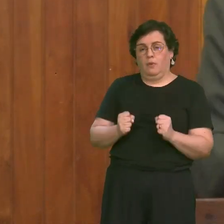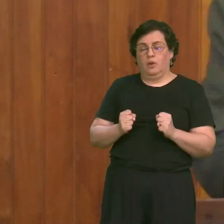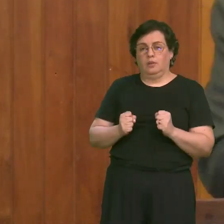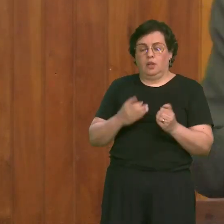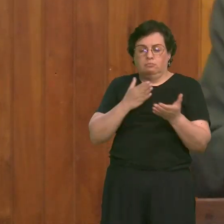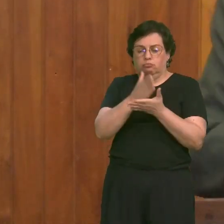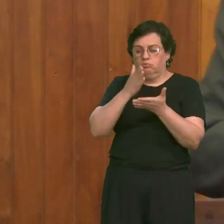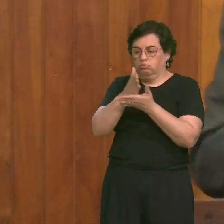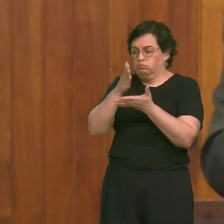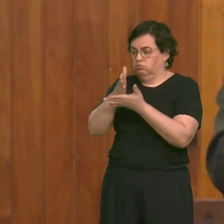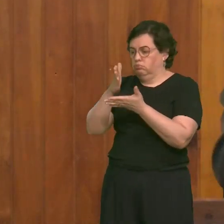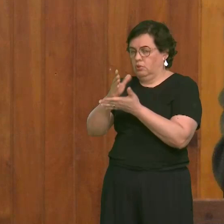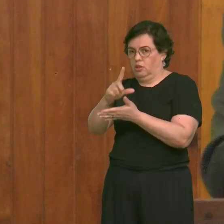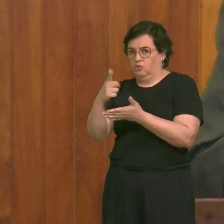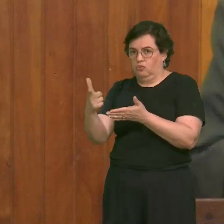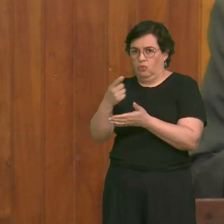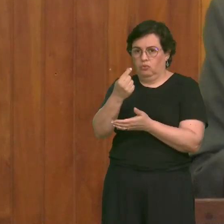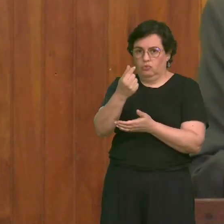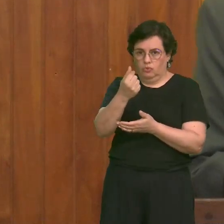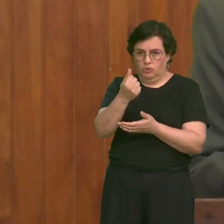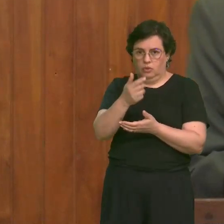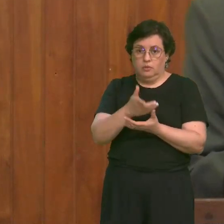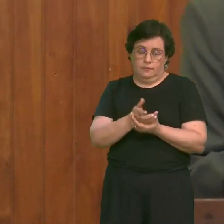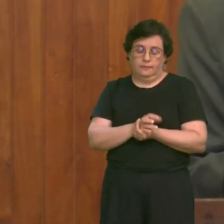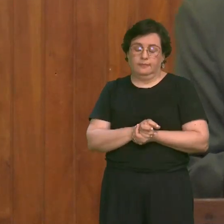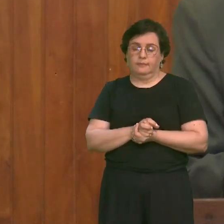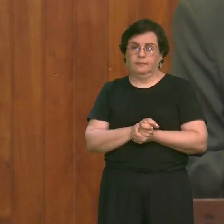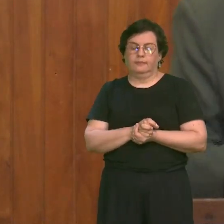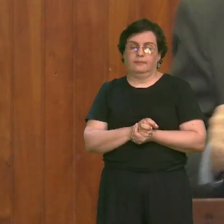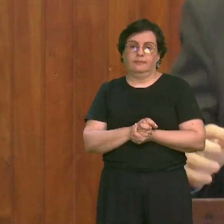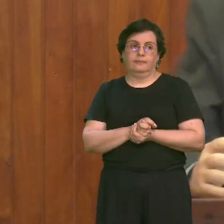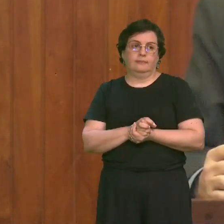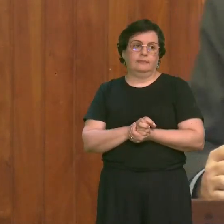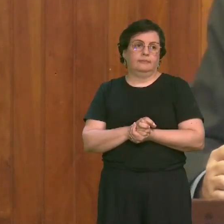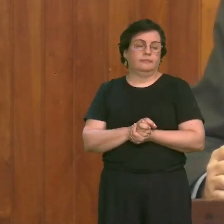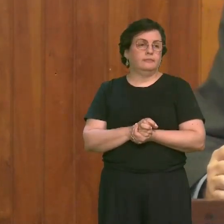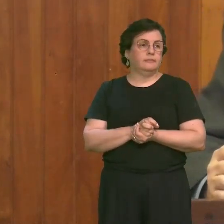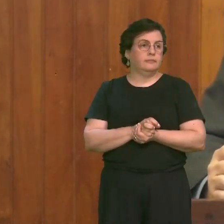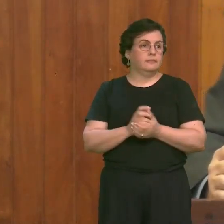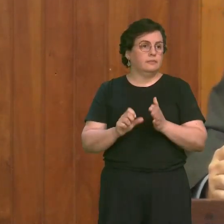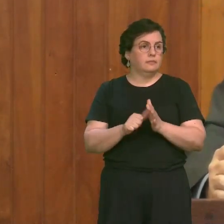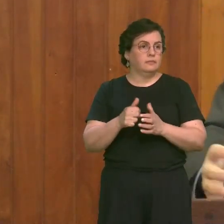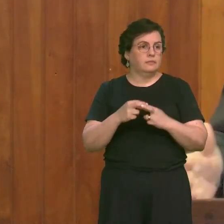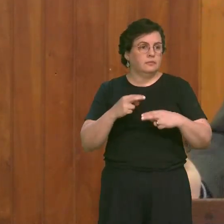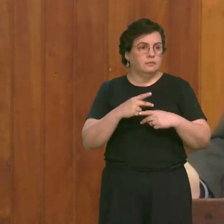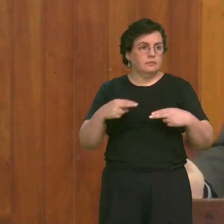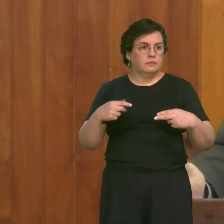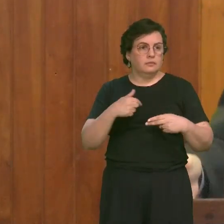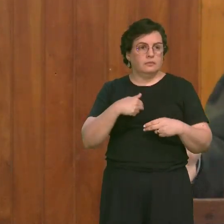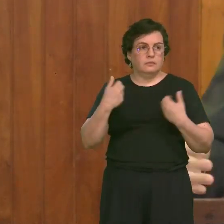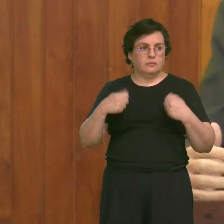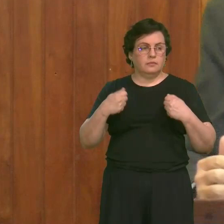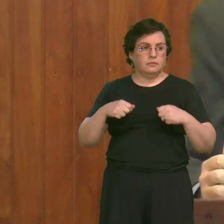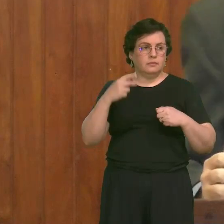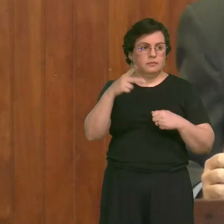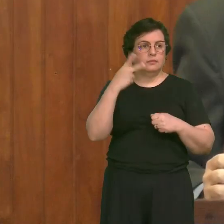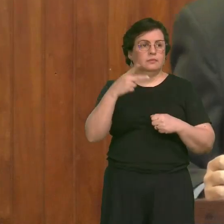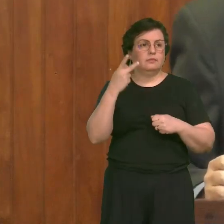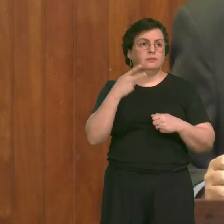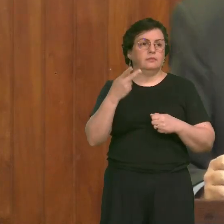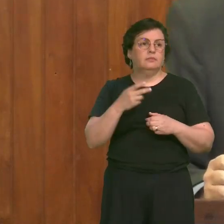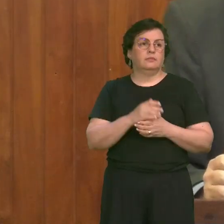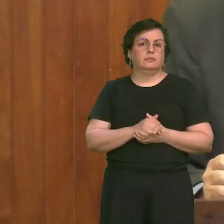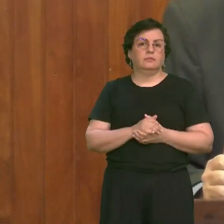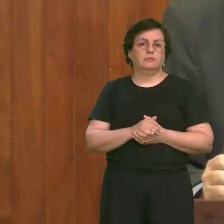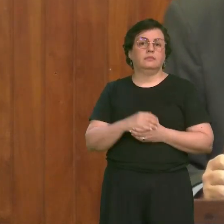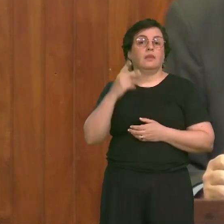diretamente nessas outras questões previamente definidas no orçamento pois bem essa é a primeira questão que eu achei relevante a gente destacar